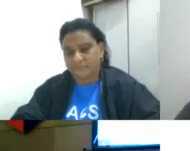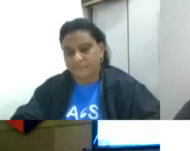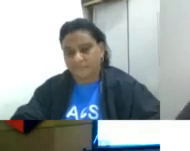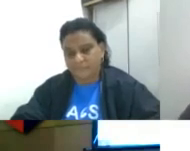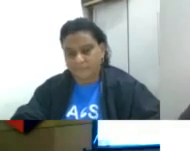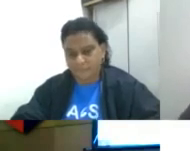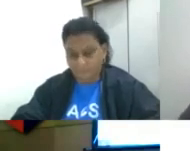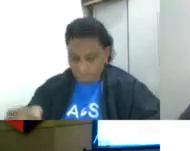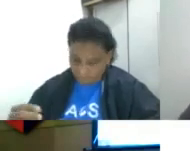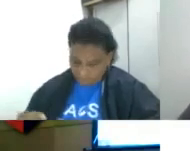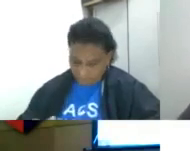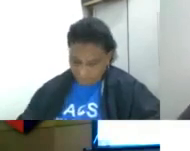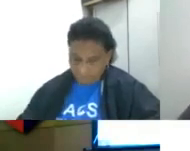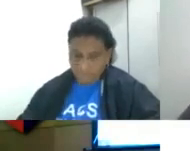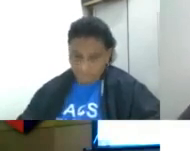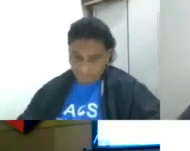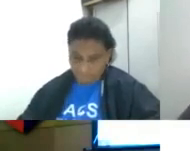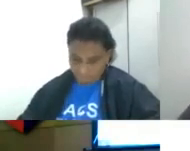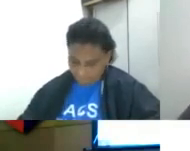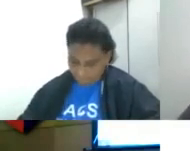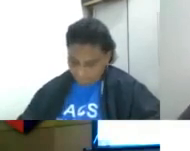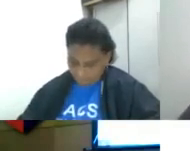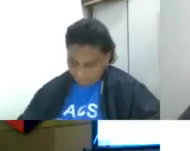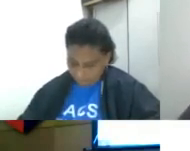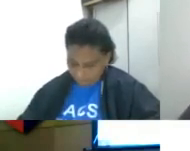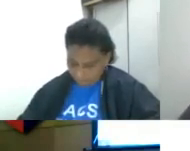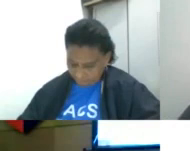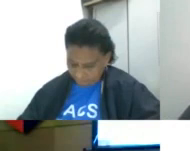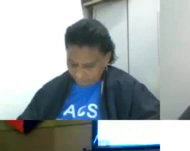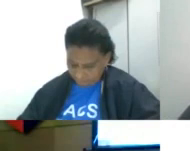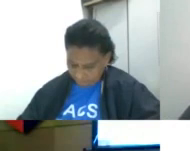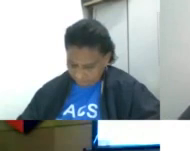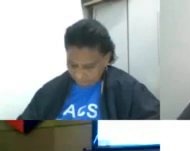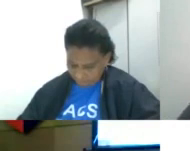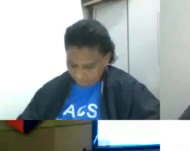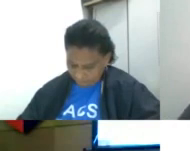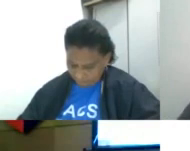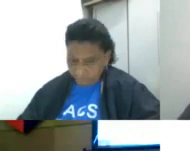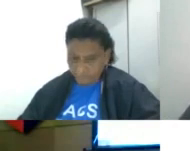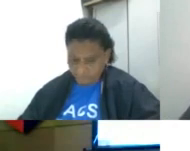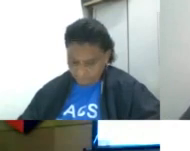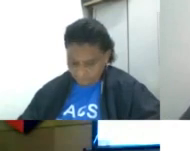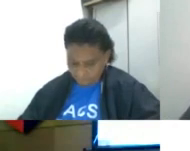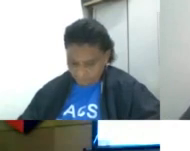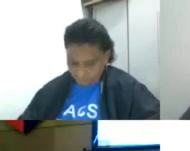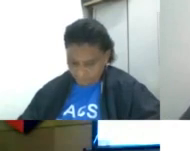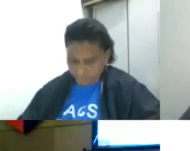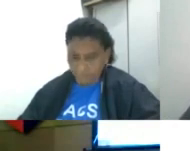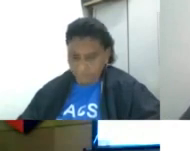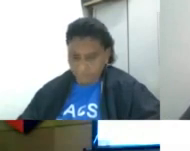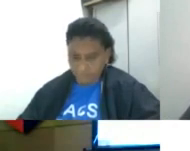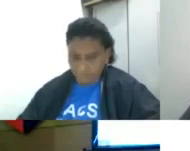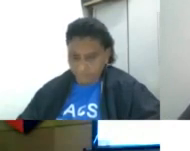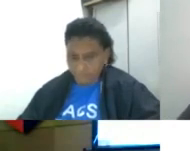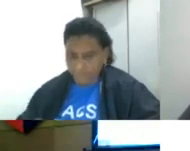Existe muito estigma e preconceito quando se fala da transmissão da doença. Isso é um relato muito presente dos pacientes que realizam o tratamento para